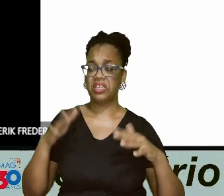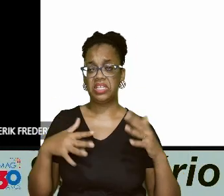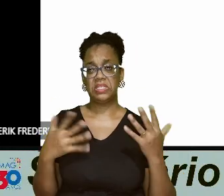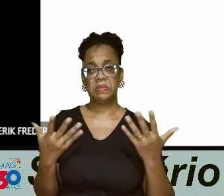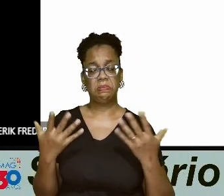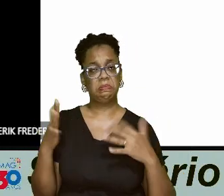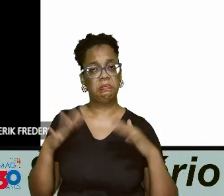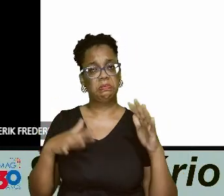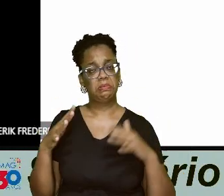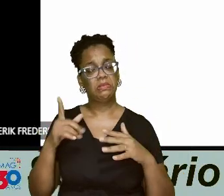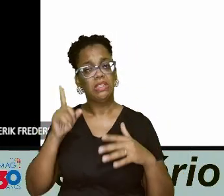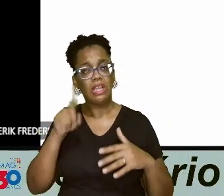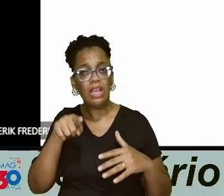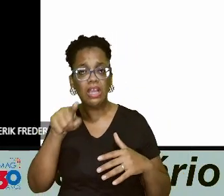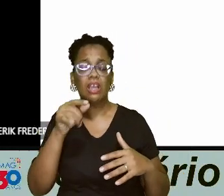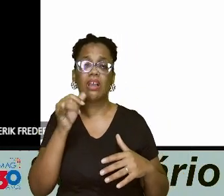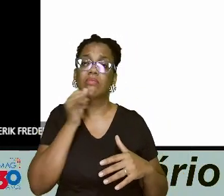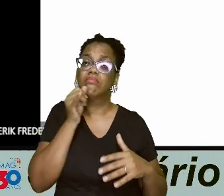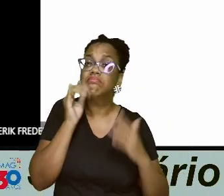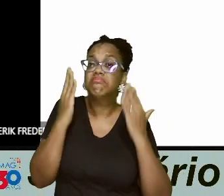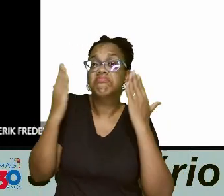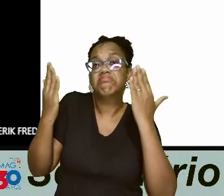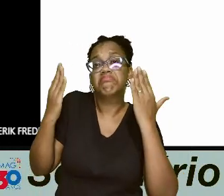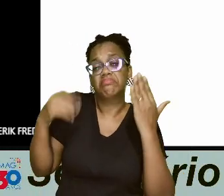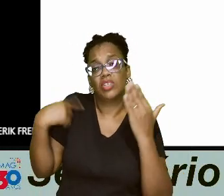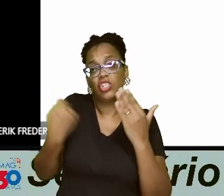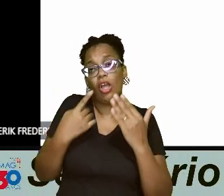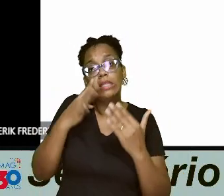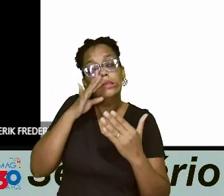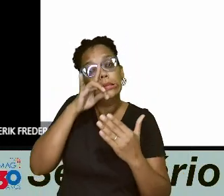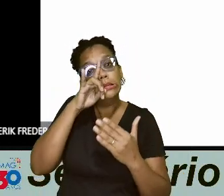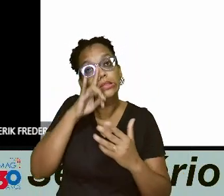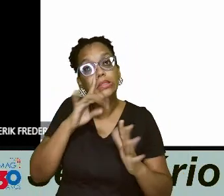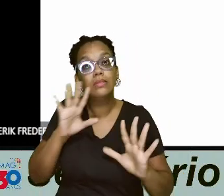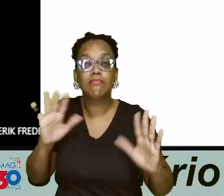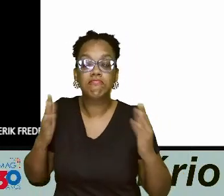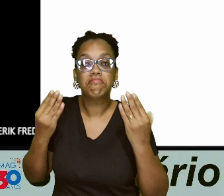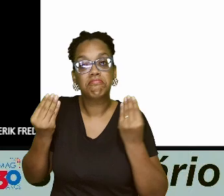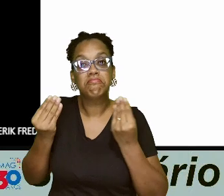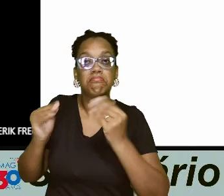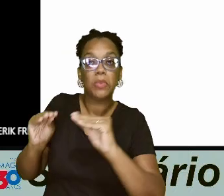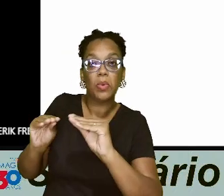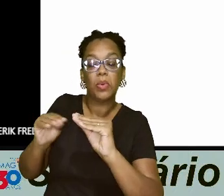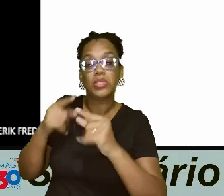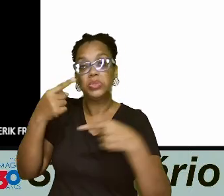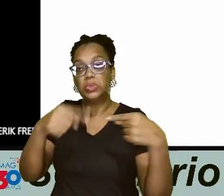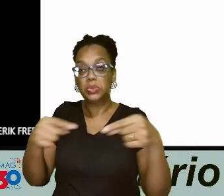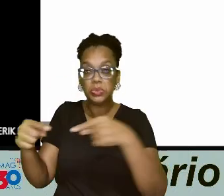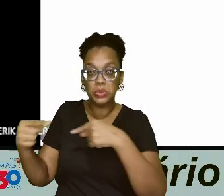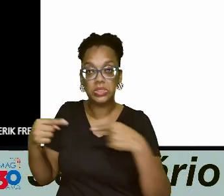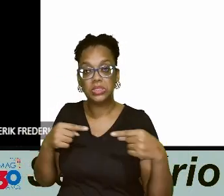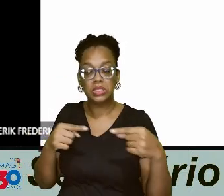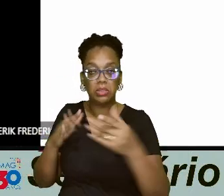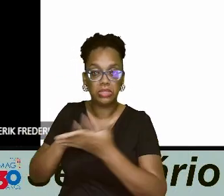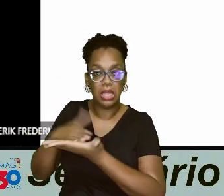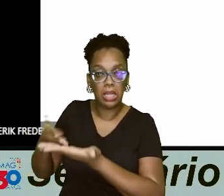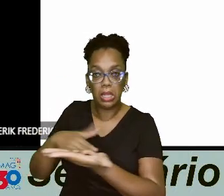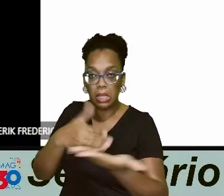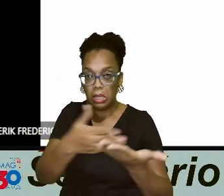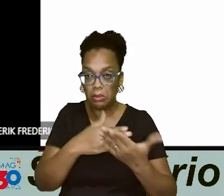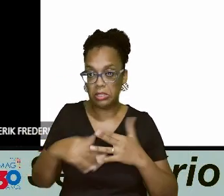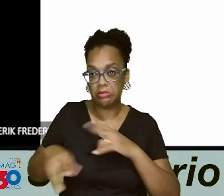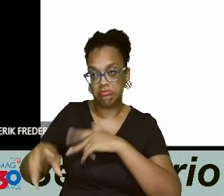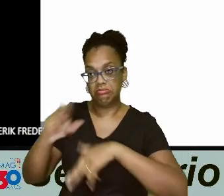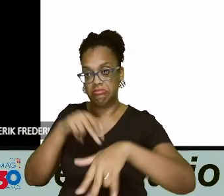trate, essa é uma hipótese que nós arriscamos até nas nossas discussões e interpretações desses